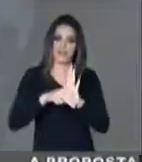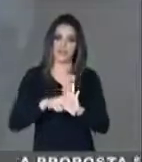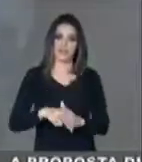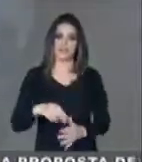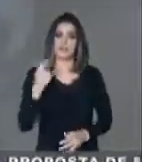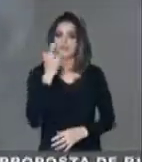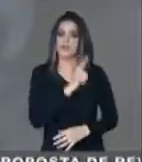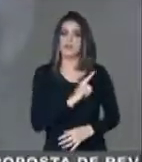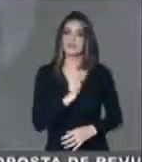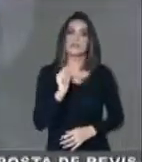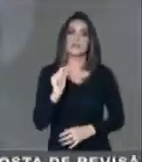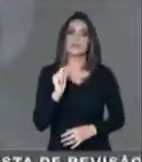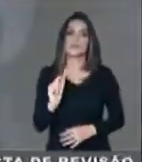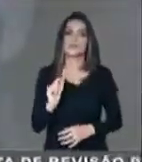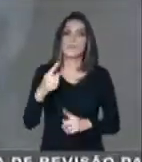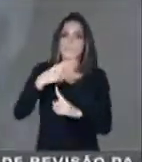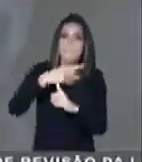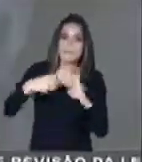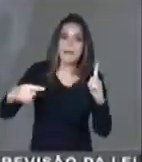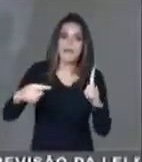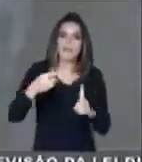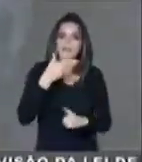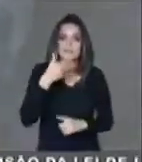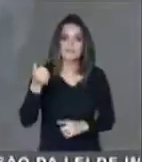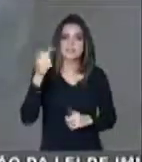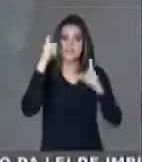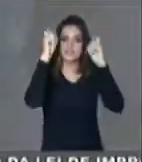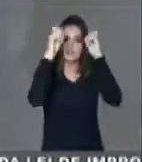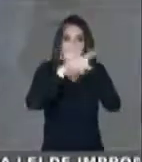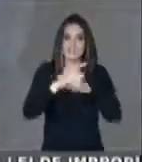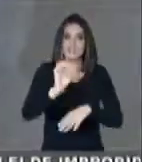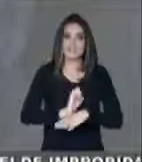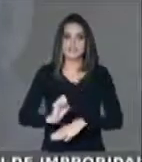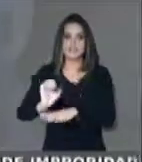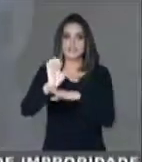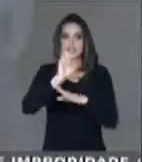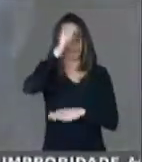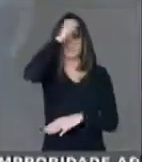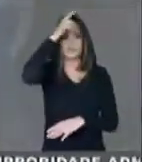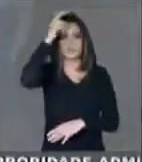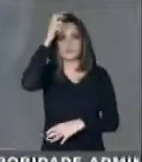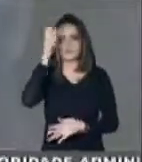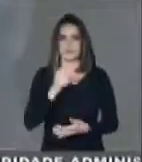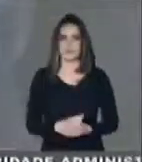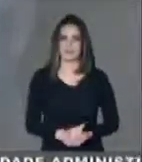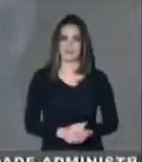pelo menos uma parte possa minorar as dificuldades de estados e municípios. Quero